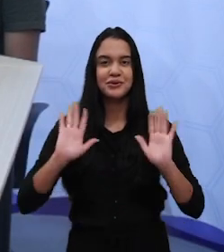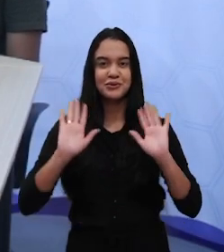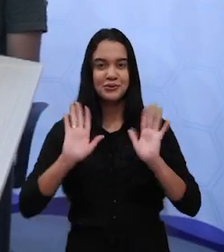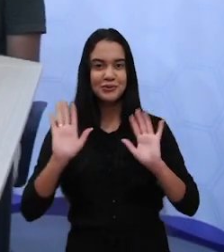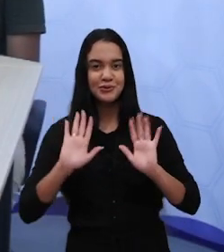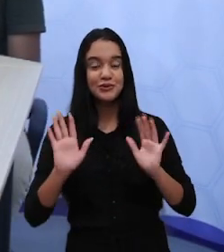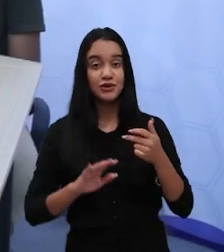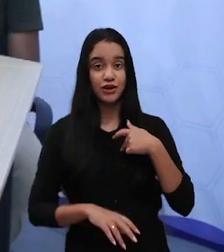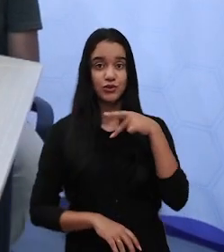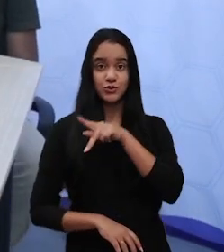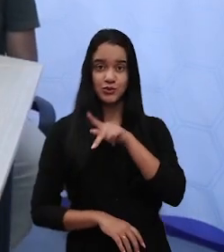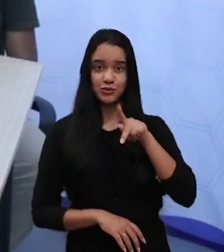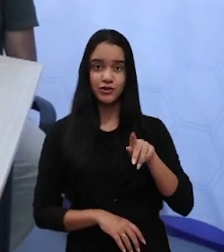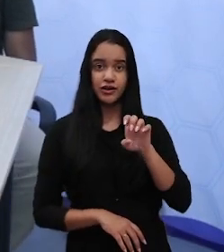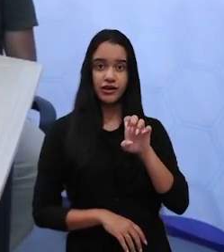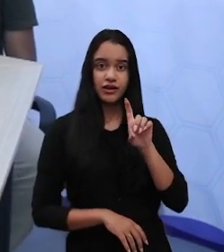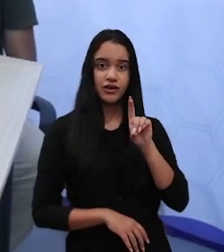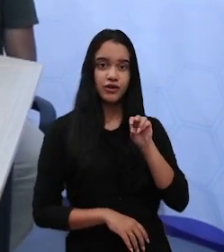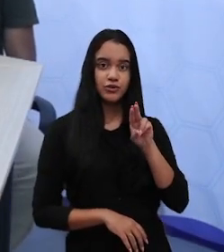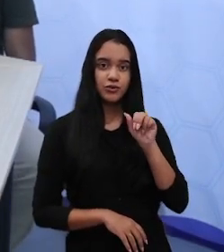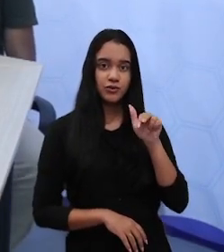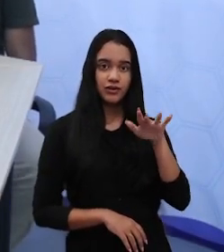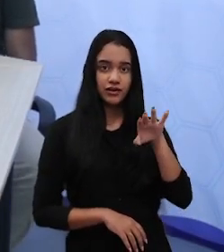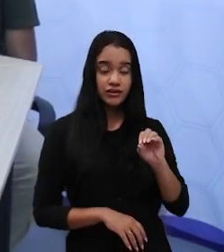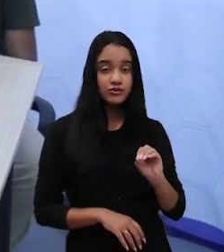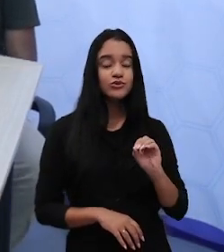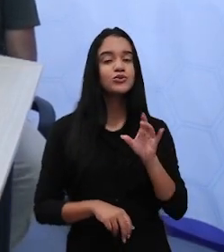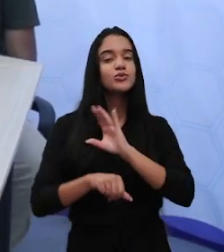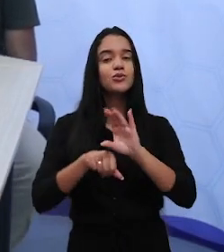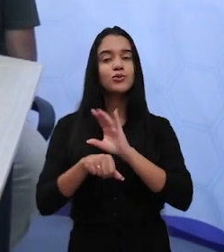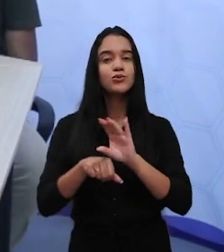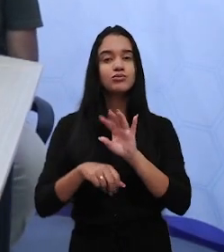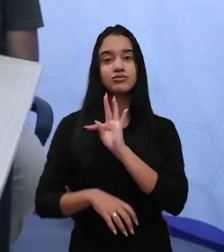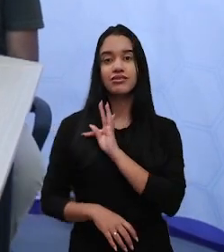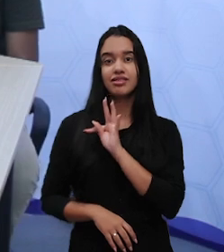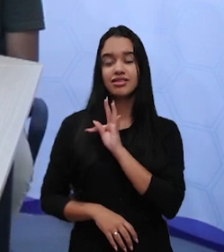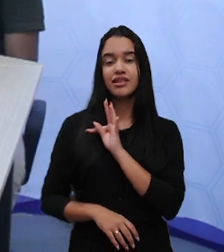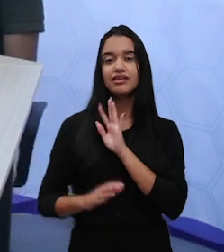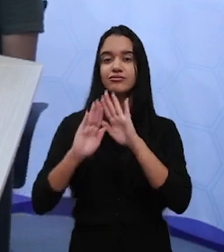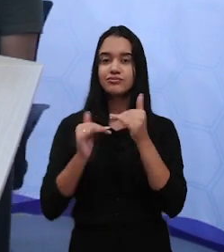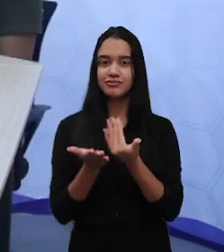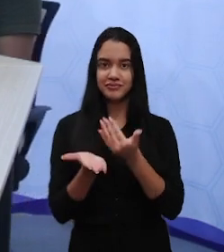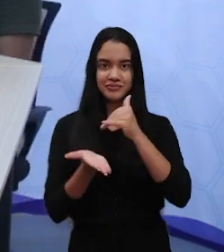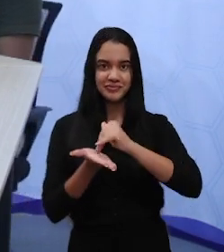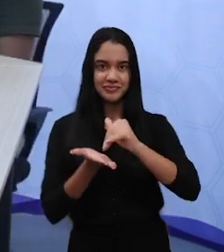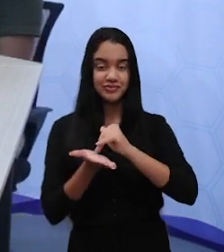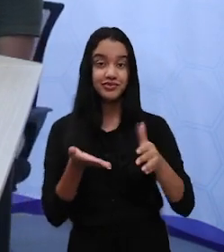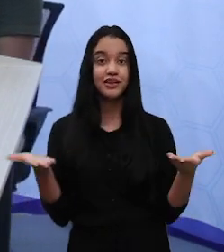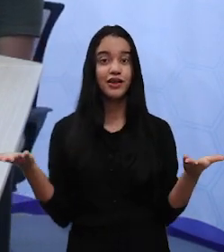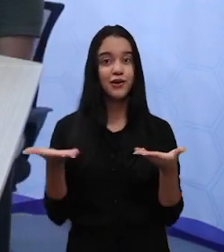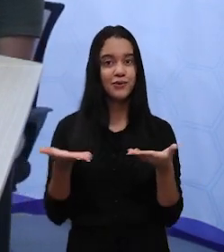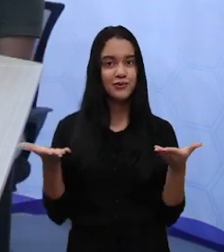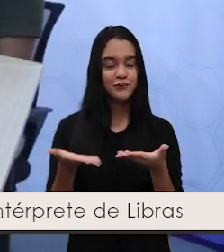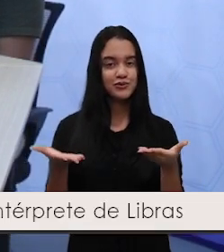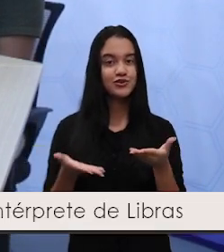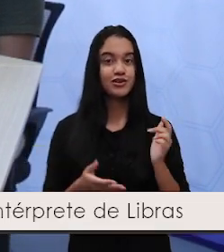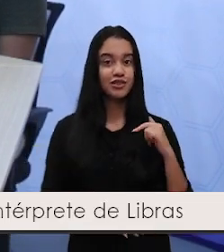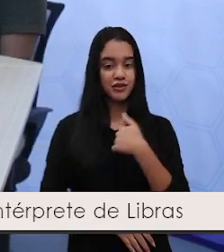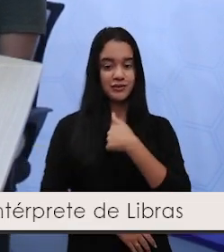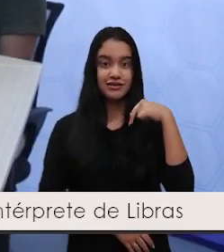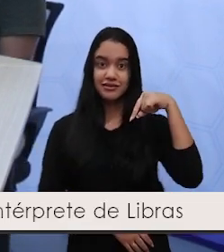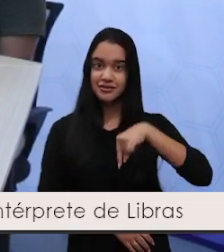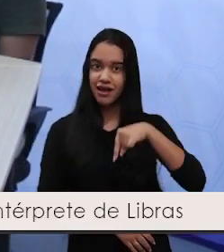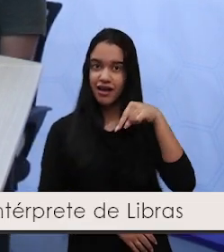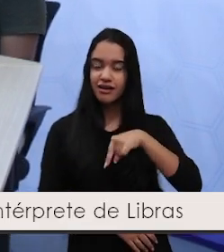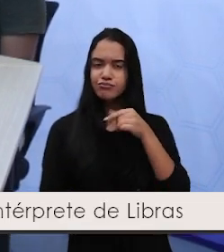Olá, sou o professor Eduardo Santana, do curso técnico em Secretaria Escolar. E hoje estamos aqui para